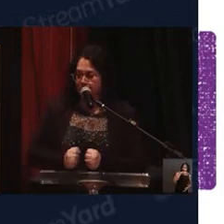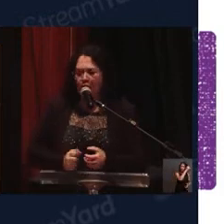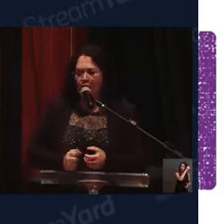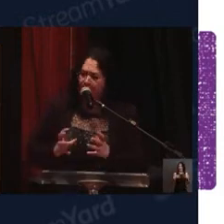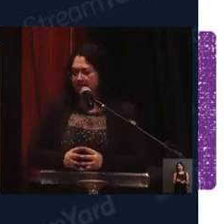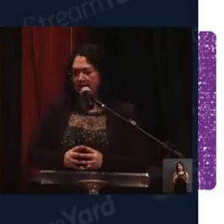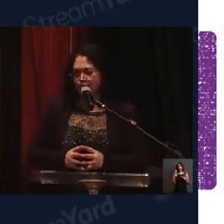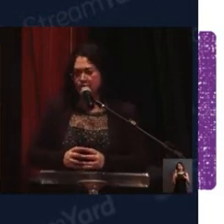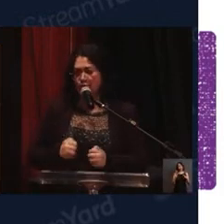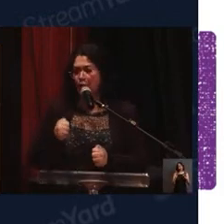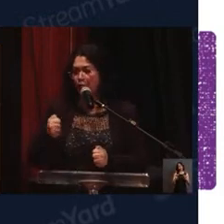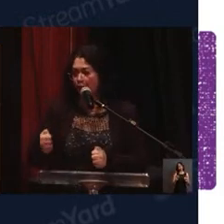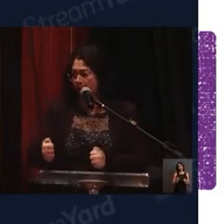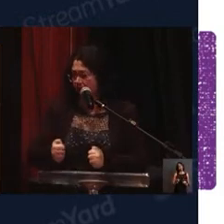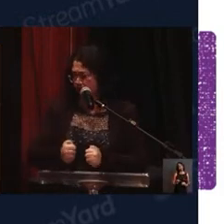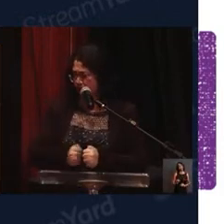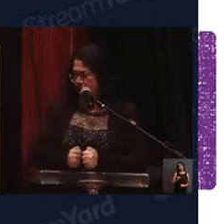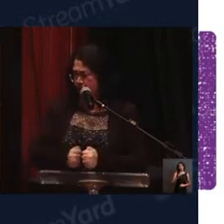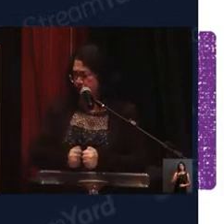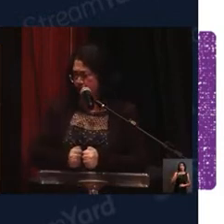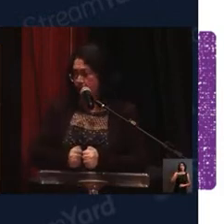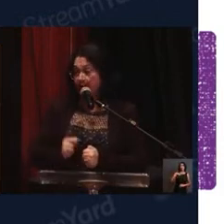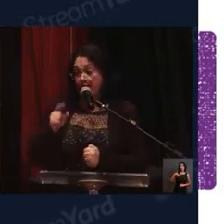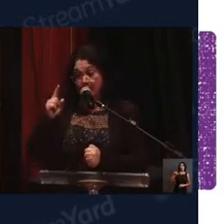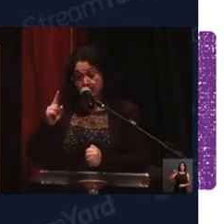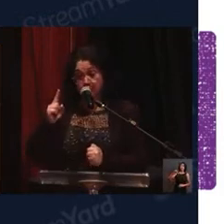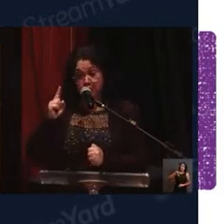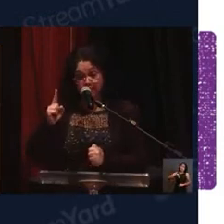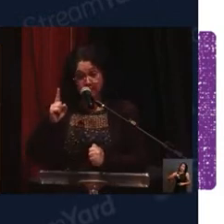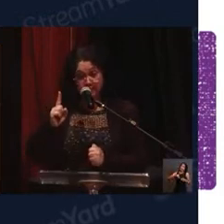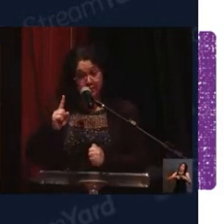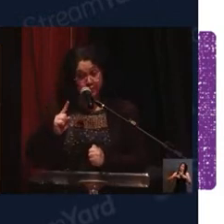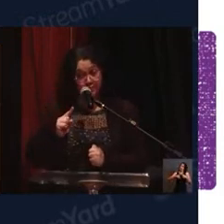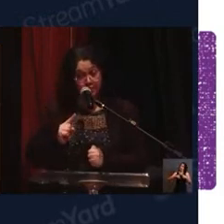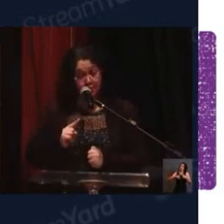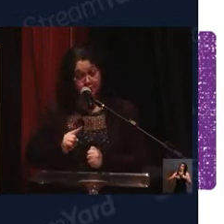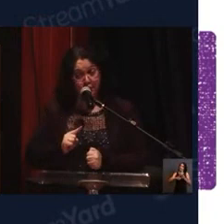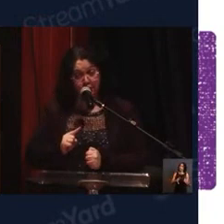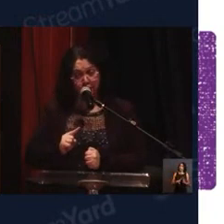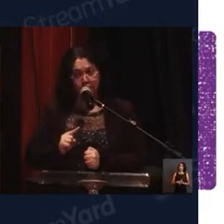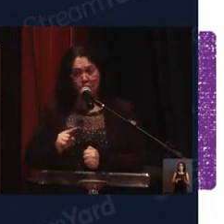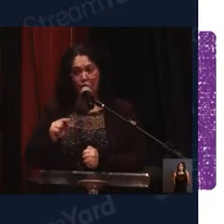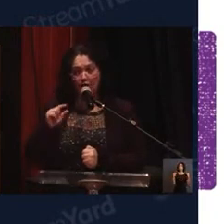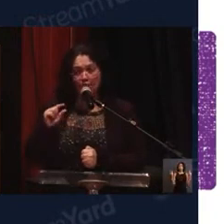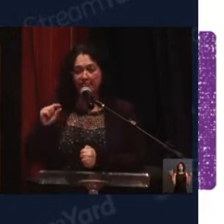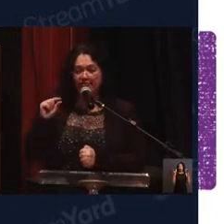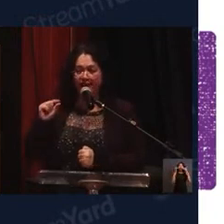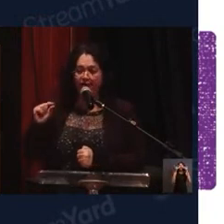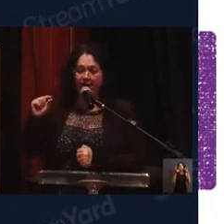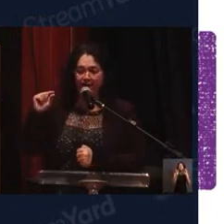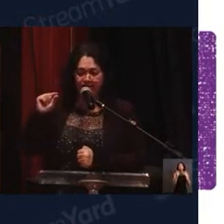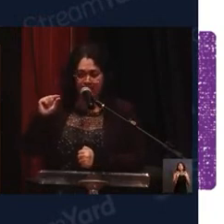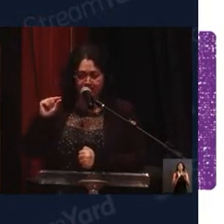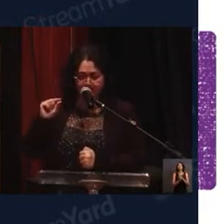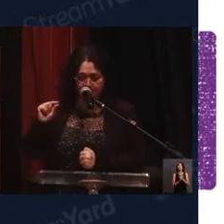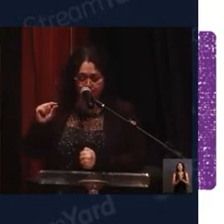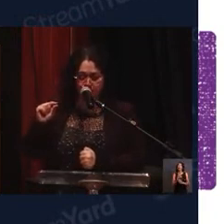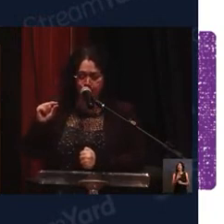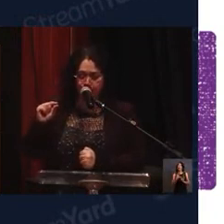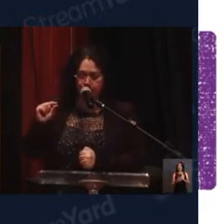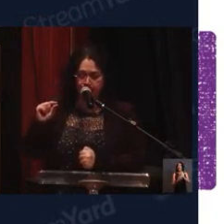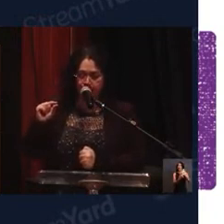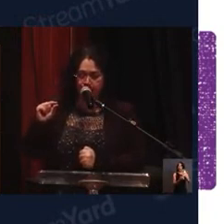mais fragilizados? Por quê? E aí eu chamo a atenção para o seguinte ponto. Quando eu falo em